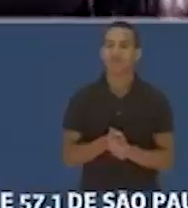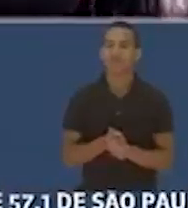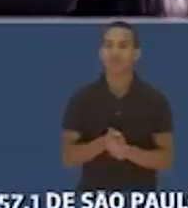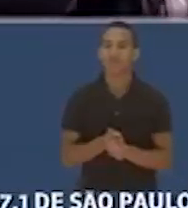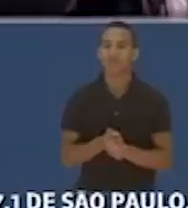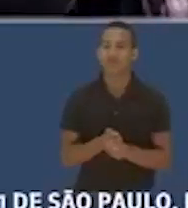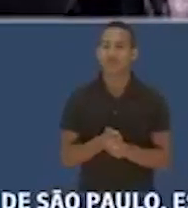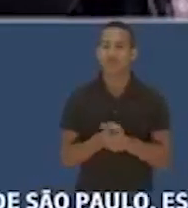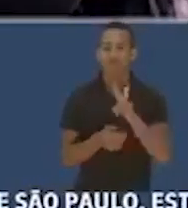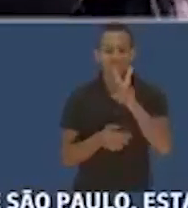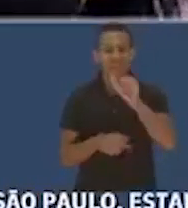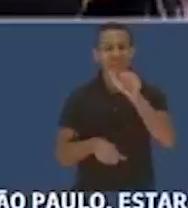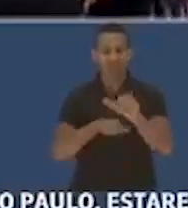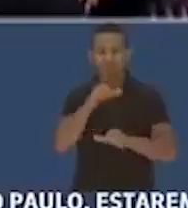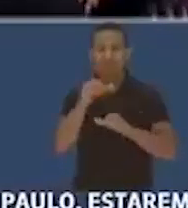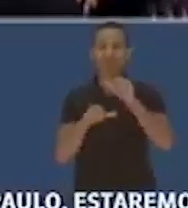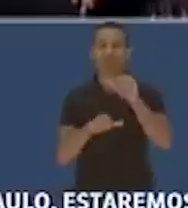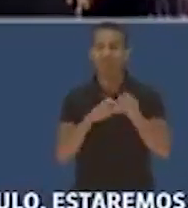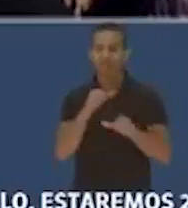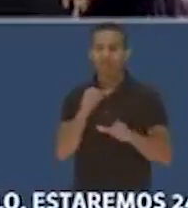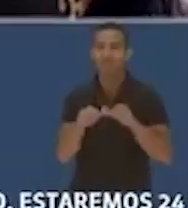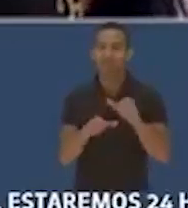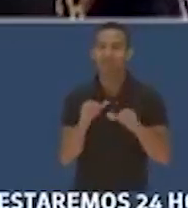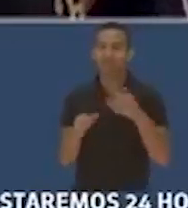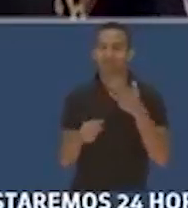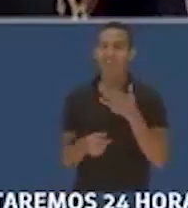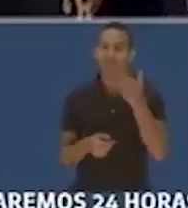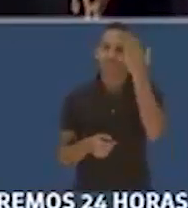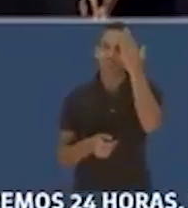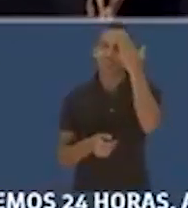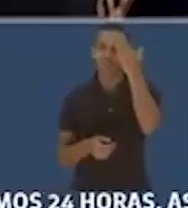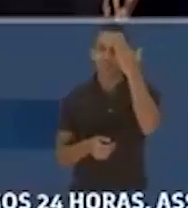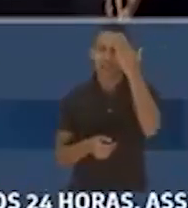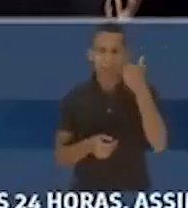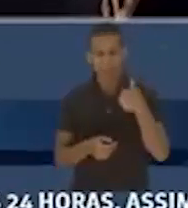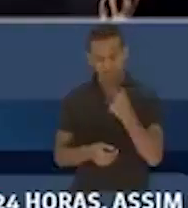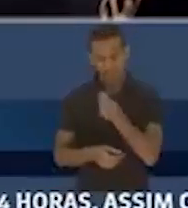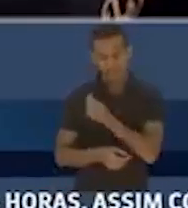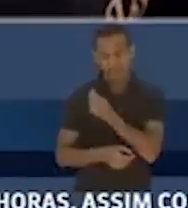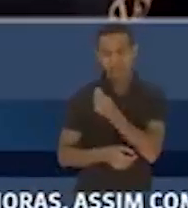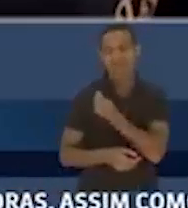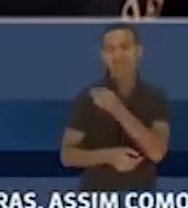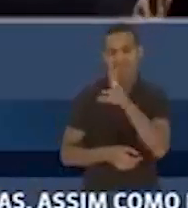Vai mudar. Eu sei que a minha vida vai